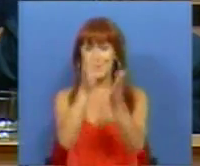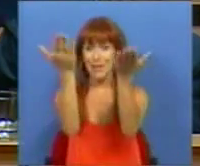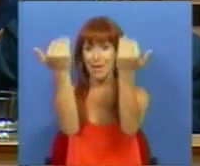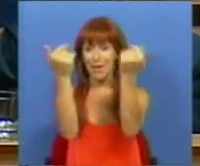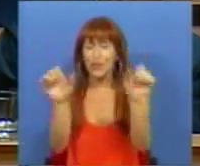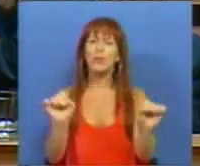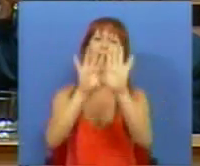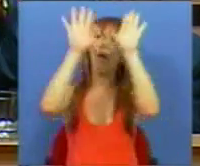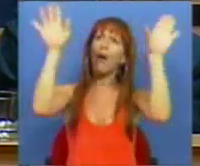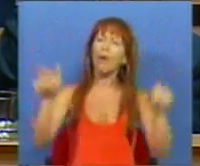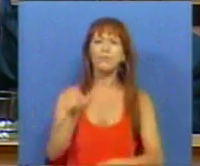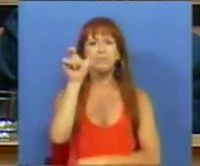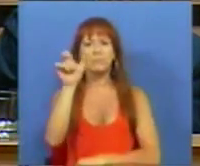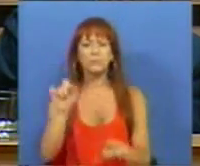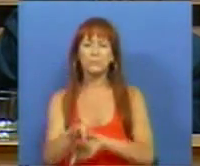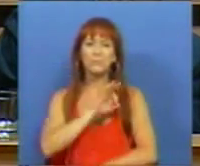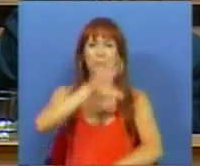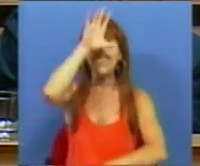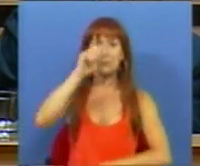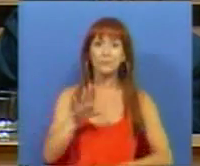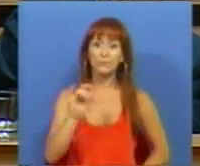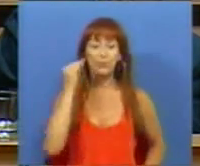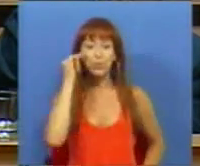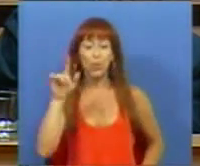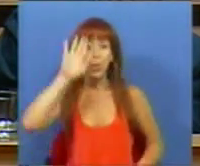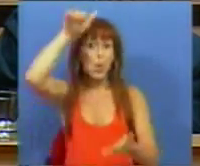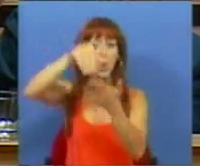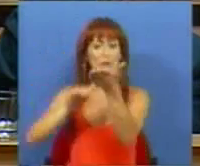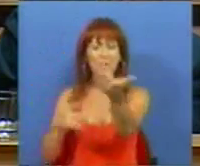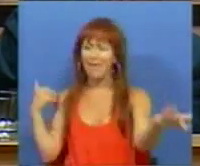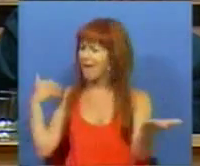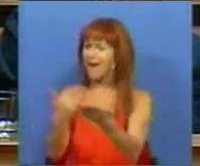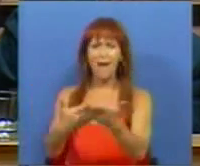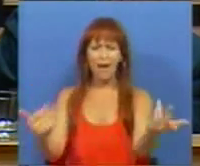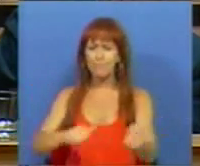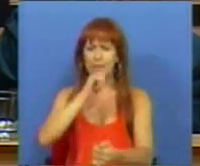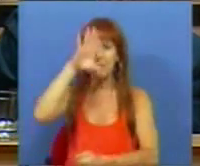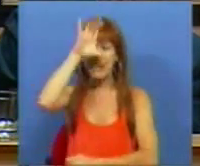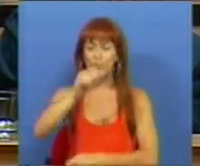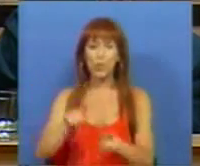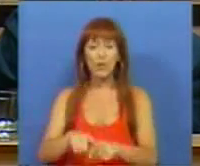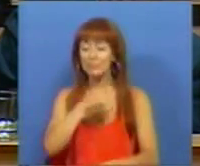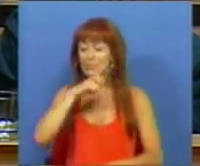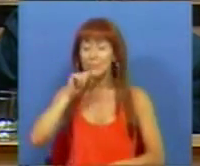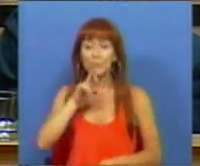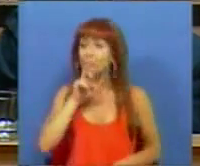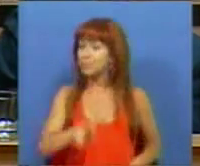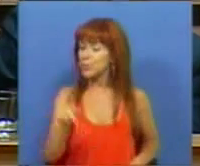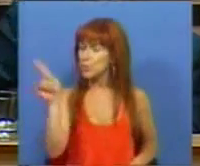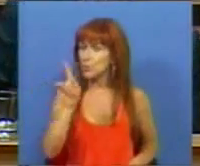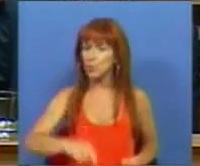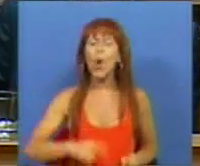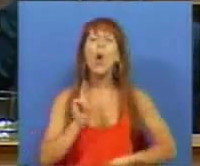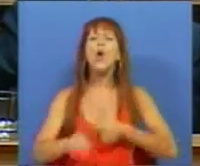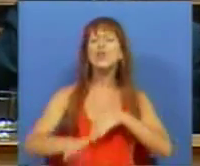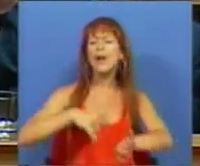esclarecedoras e iluminadas palavras do Sr. Ministro Jorge Lacão na conclusão, até agora nenhum ministro se comprometeu em responder o que é que